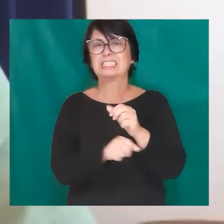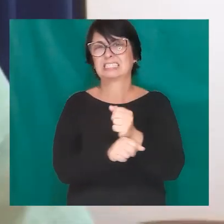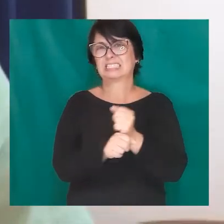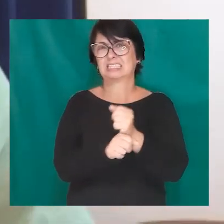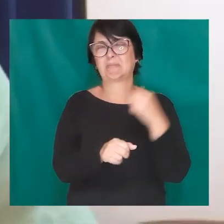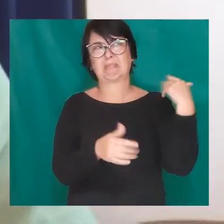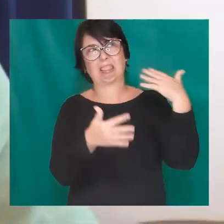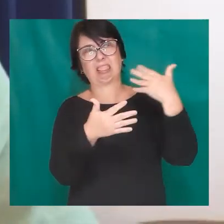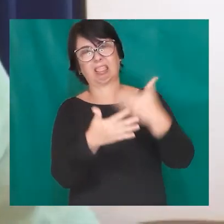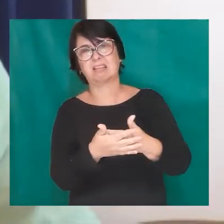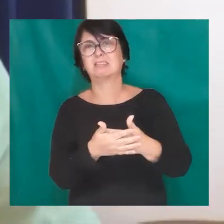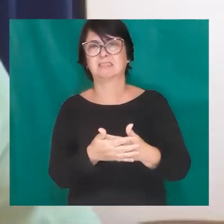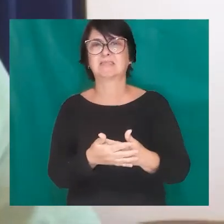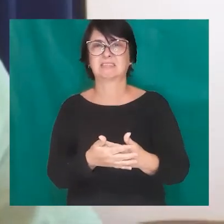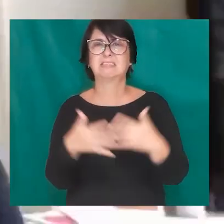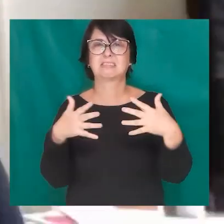em função do tempo, não tem jeito.